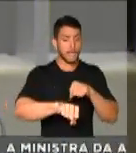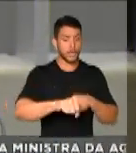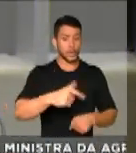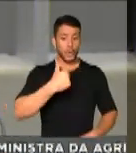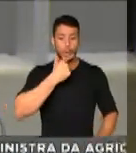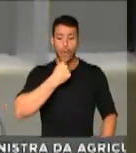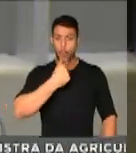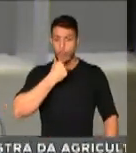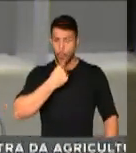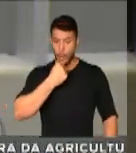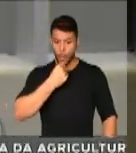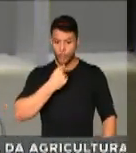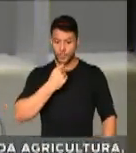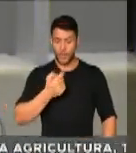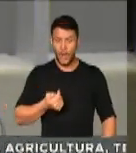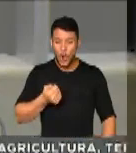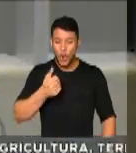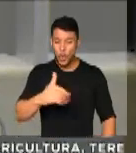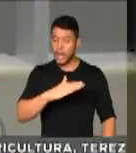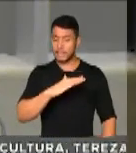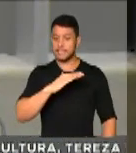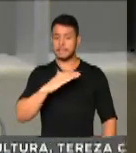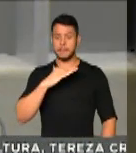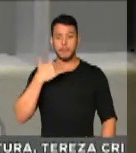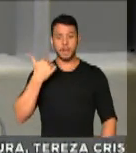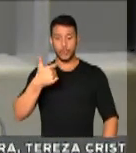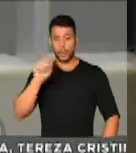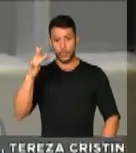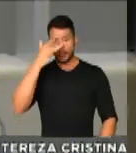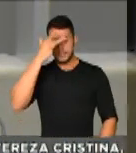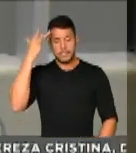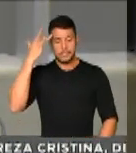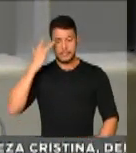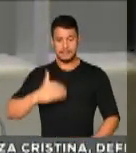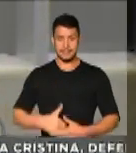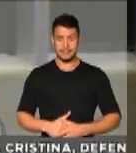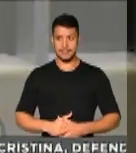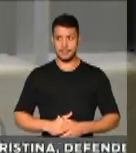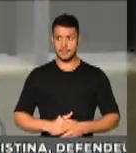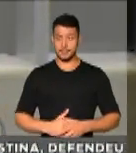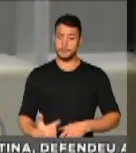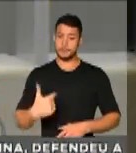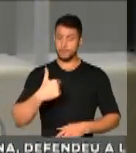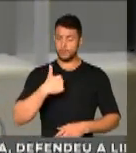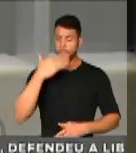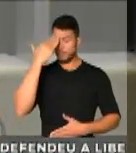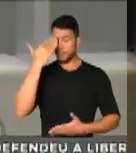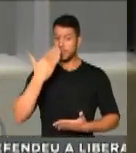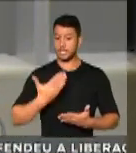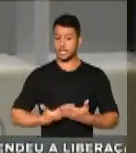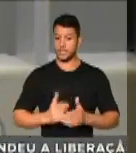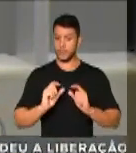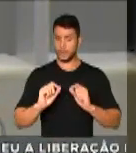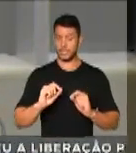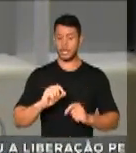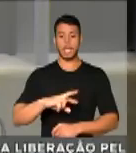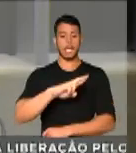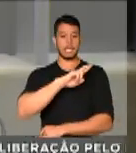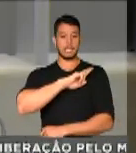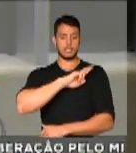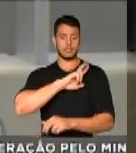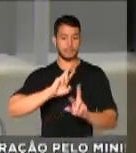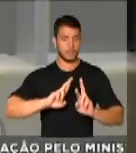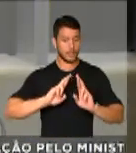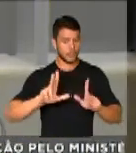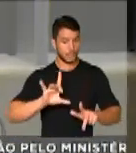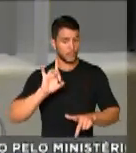família, por milagre não mataram a família inteira. Eu tendo a crer que essa responsabilidade não